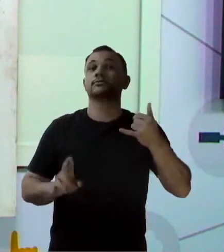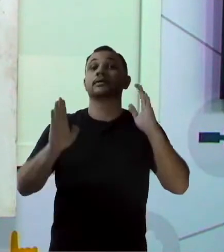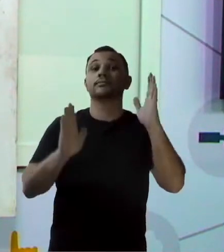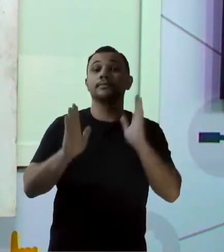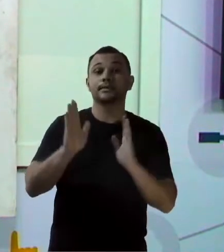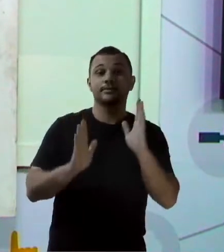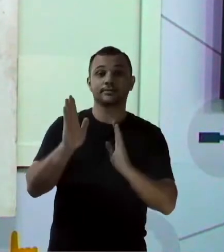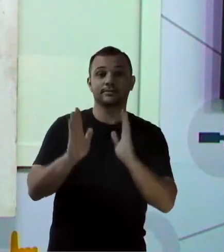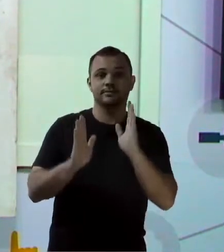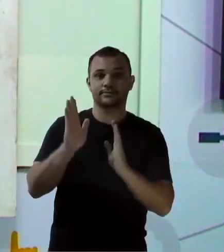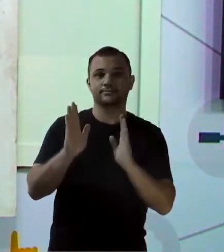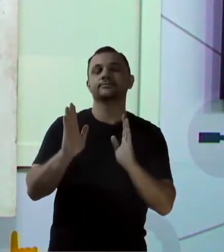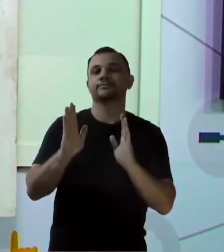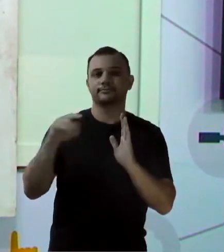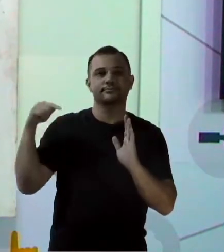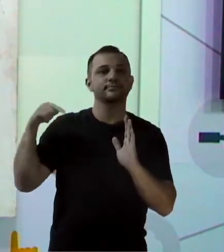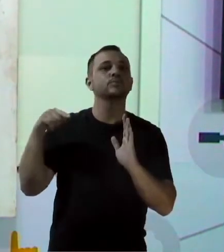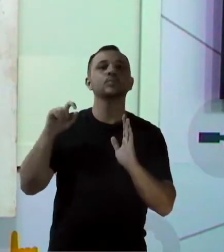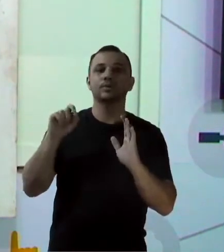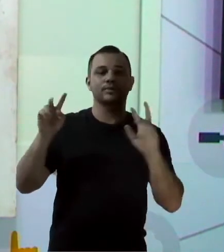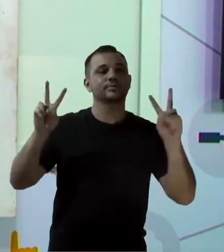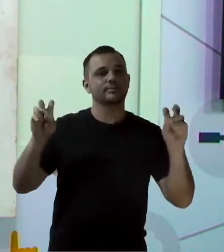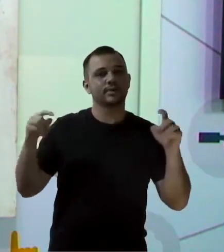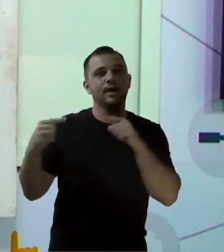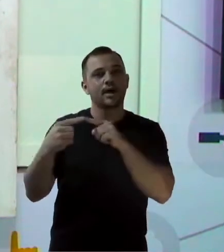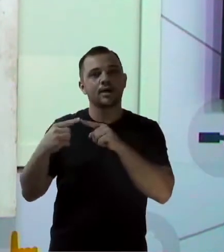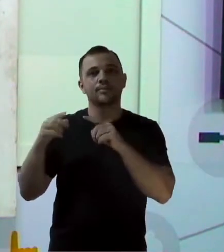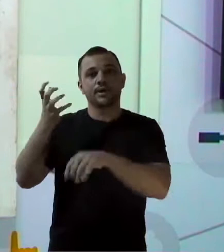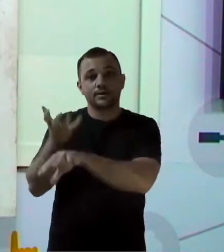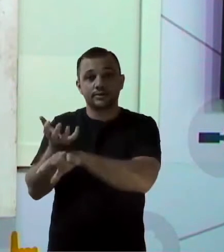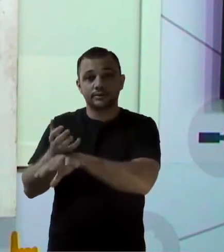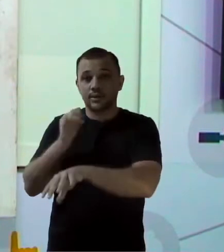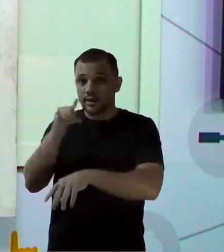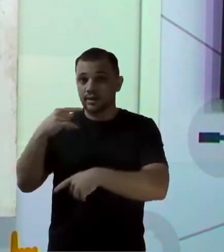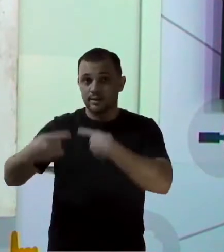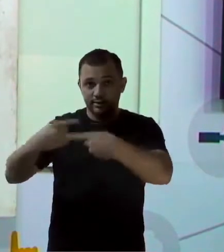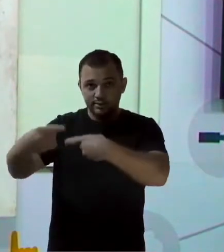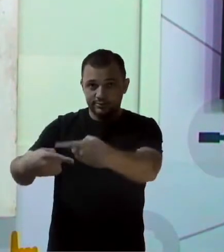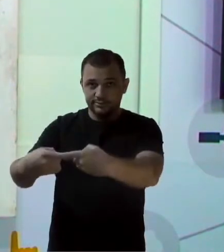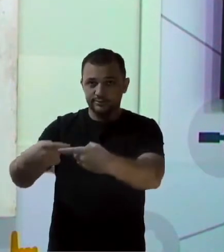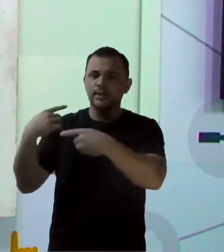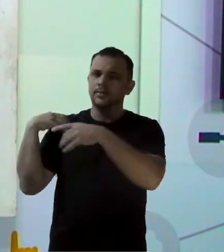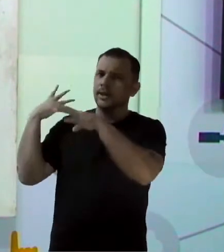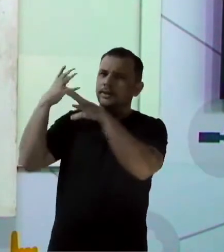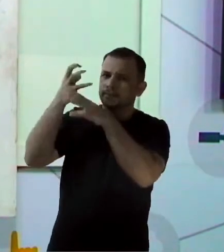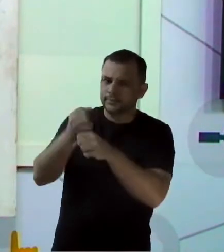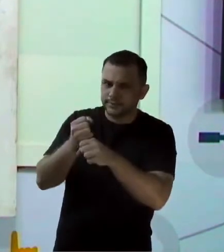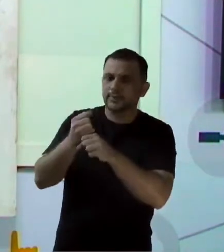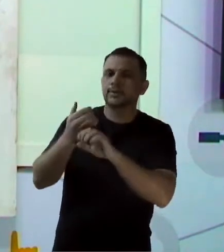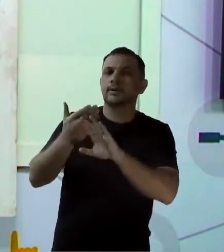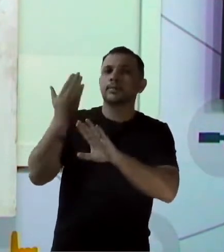paralelo. É um item da eletrodinâmica. Então, só fazendo uma recapitulação para a gente lembrar do